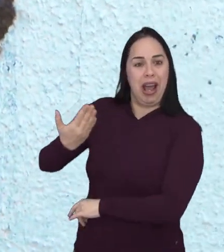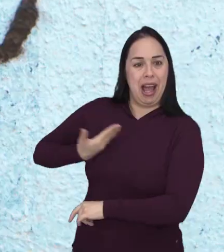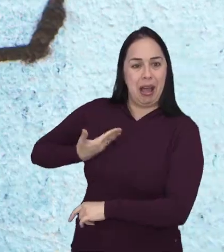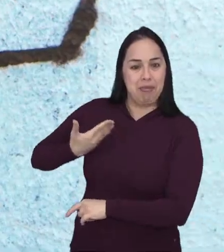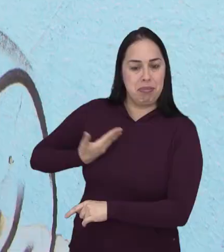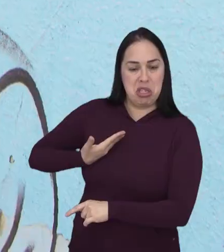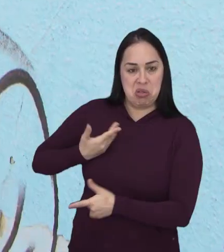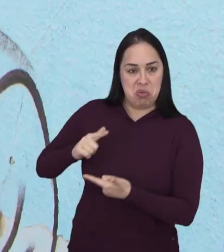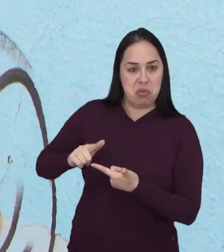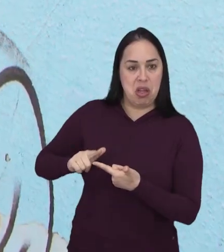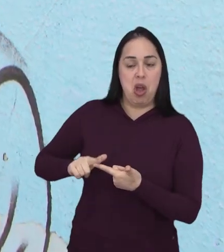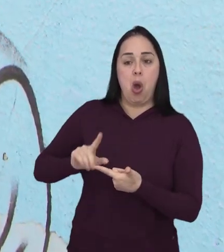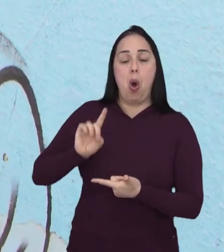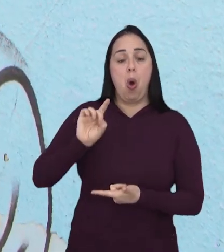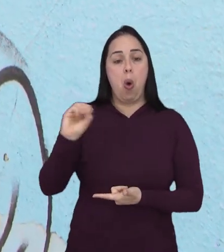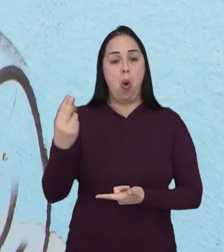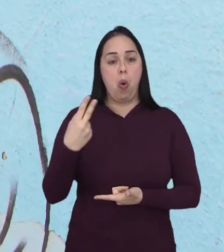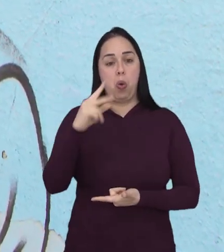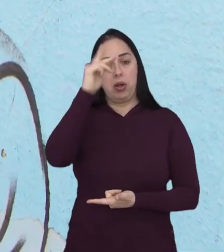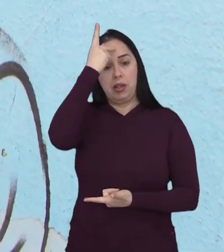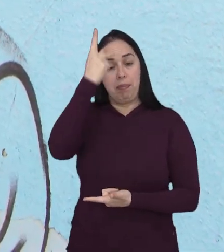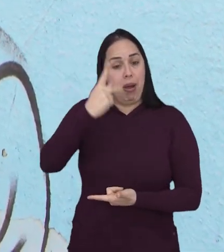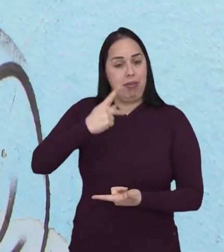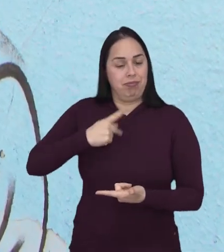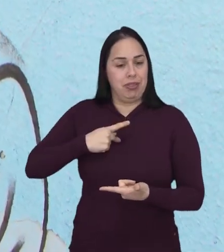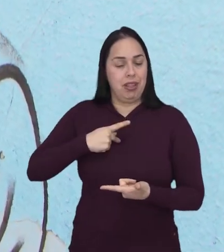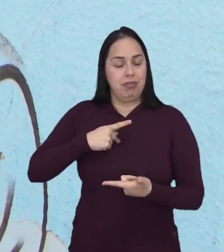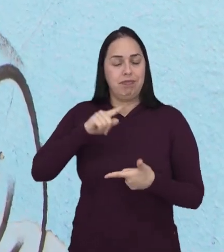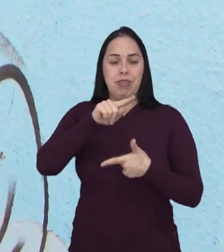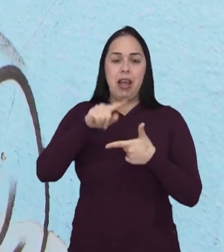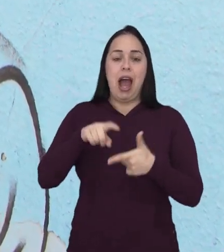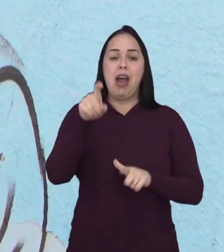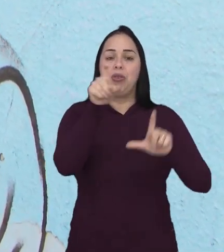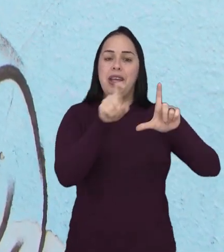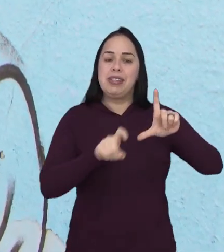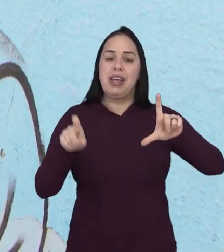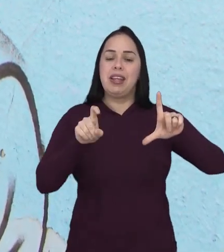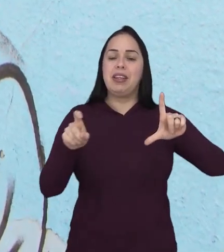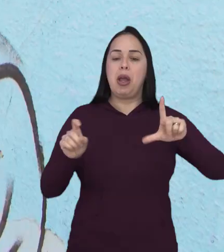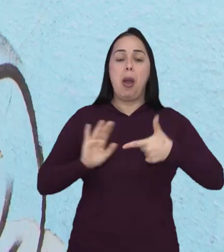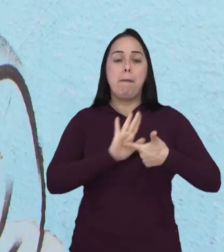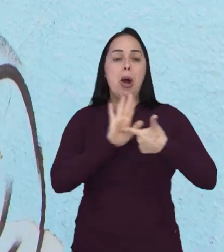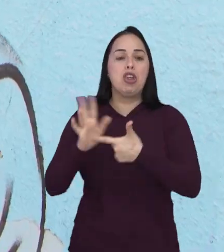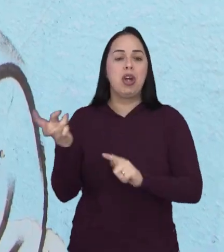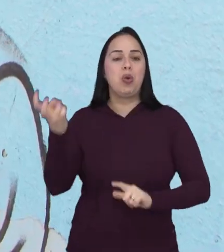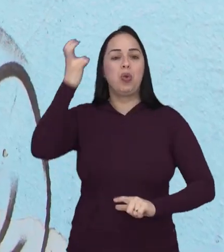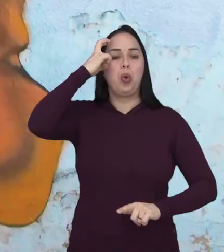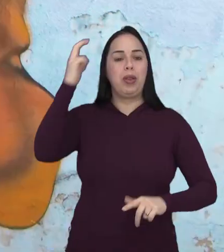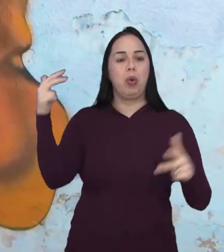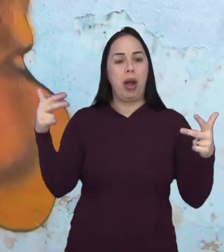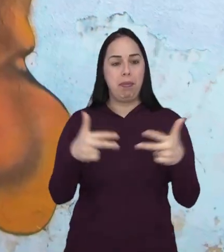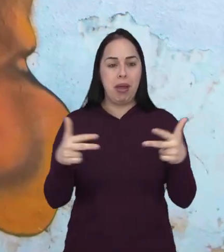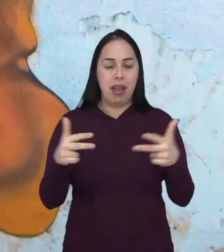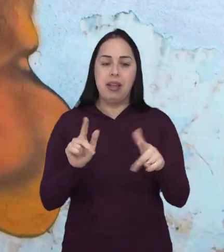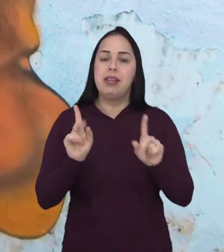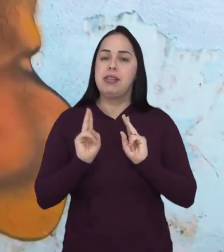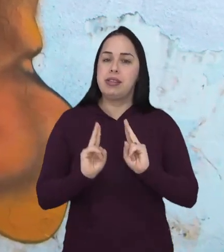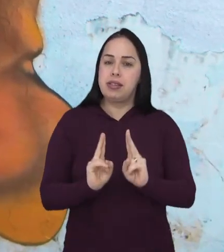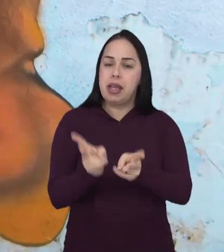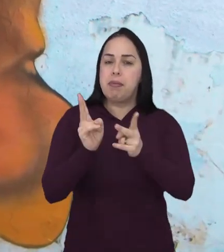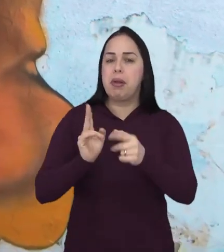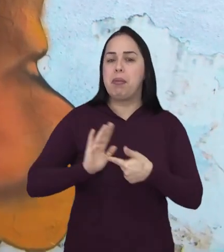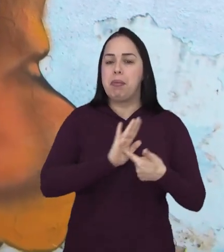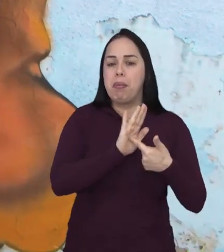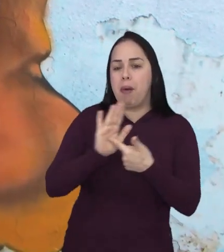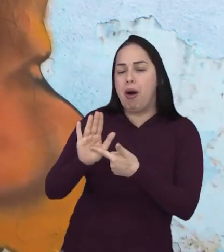uma pintura individual, eu procuro resgatar bastante da cultura hip hop também, assim, os traços quando eu